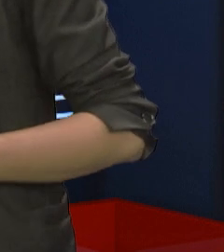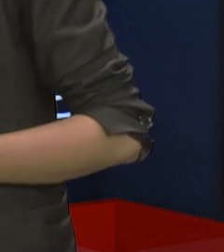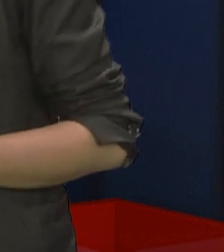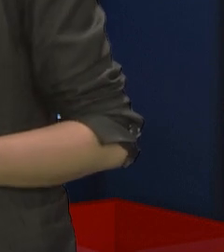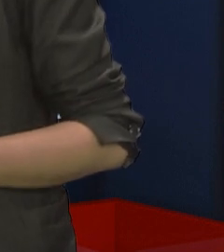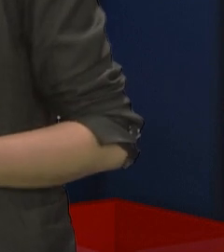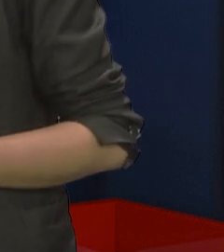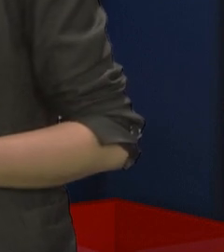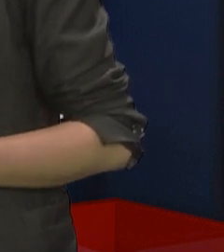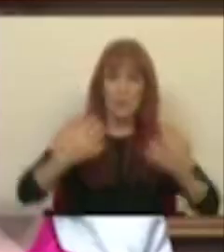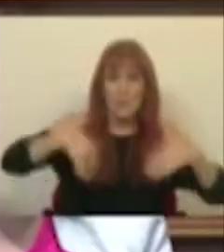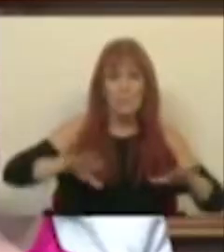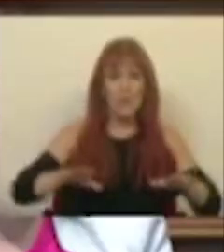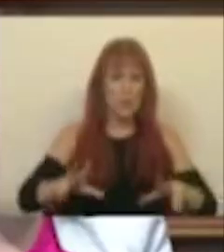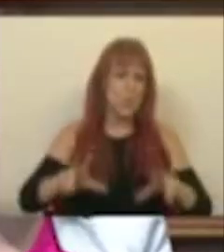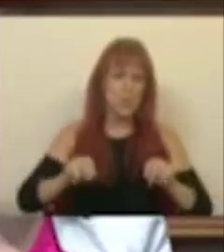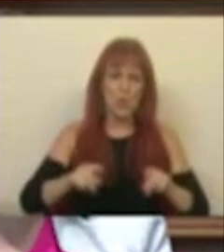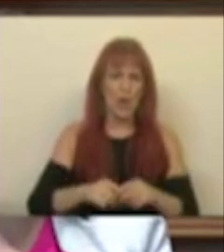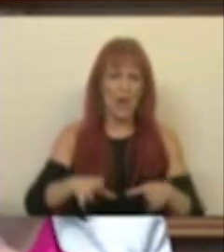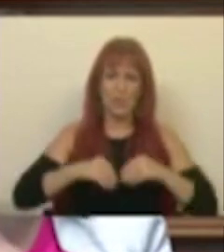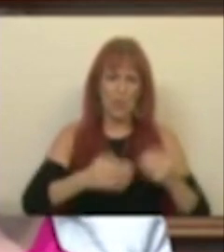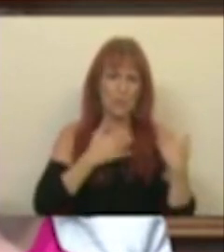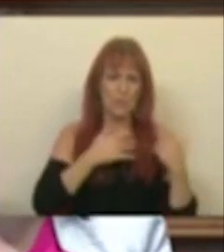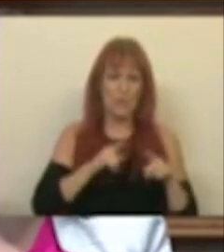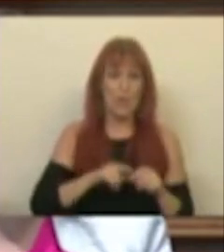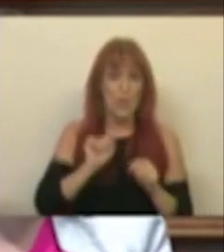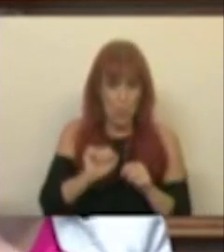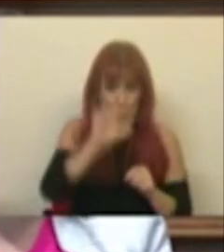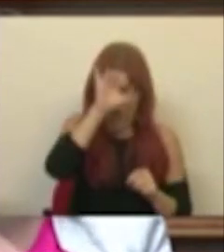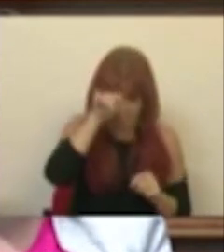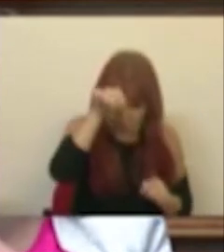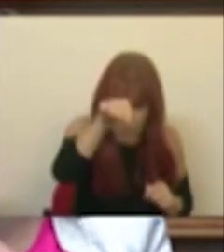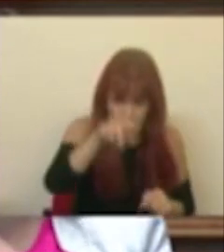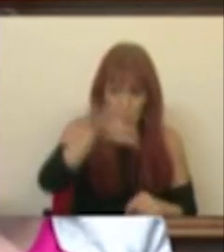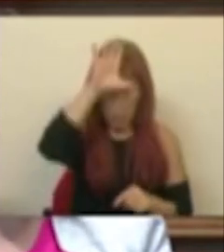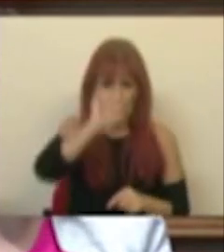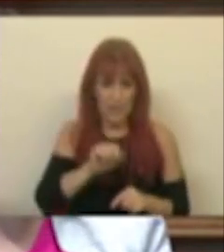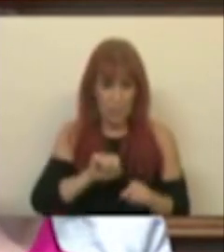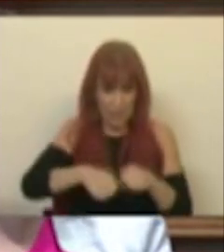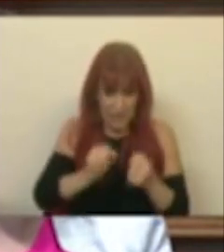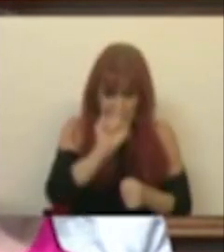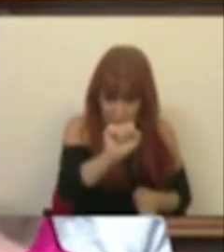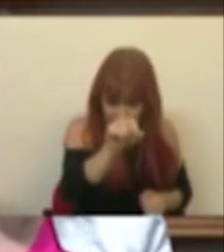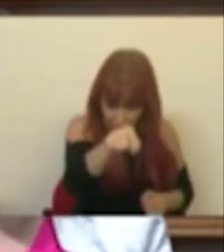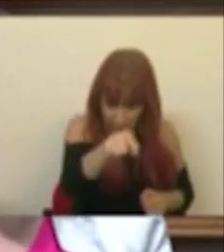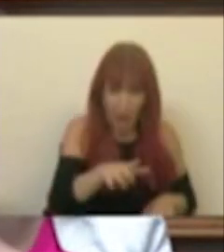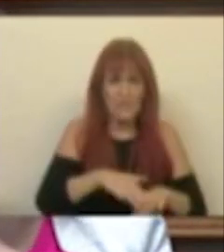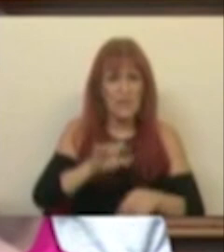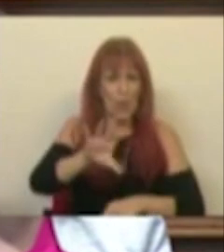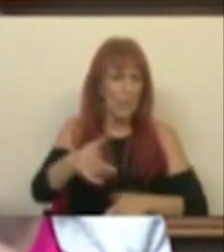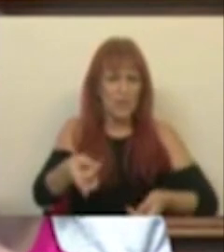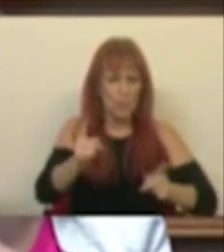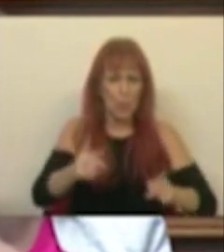para os portugueses. Nunca assumiu responsabilidades pelo que o seu governo ou governos do seu partido fizeram ao